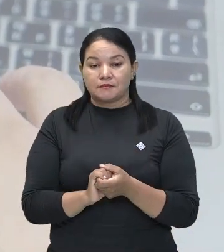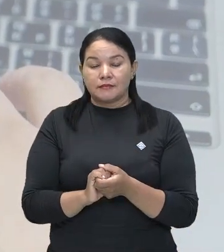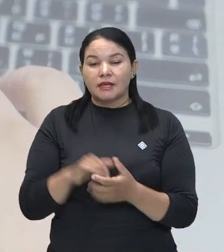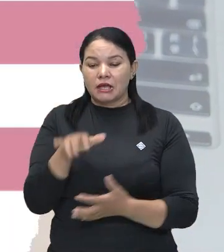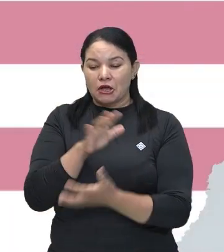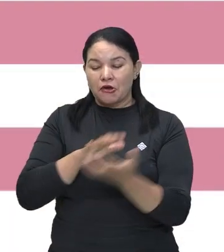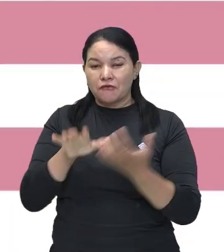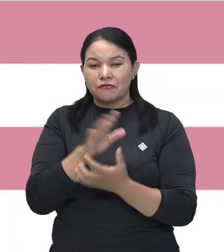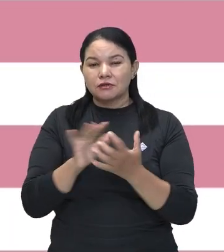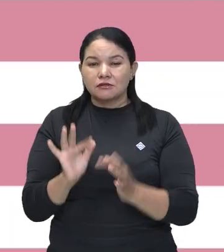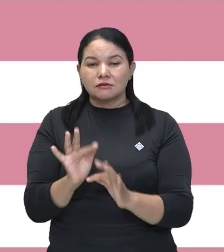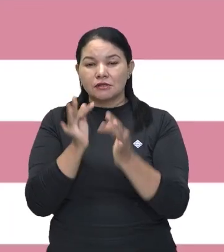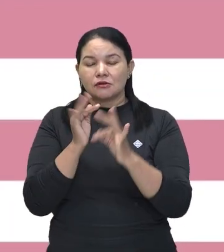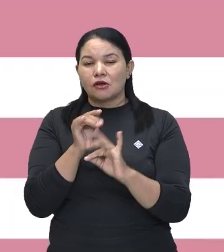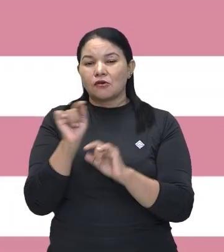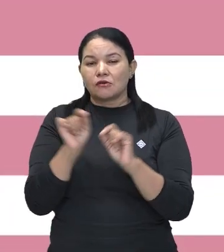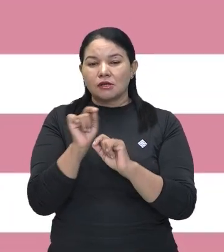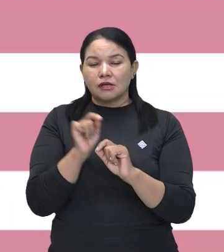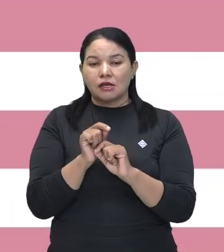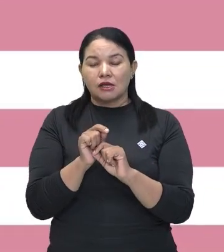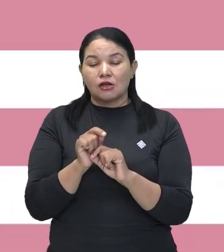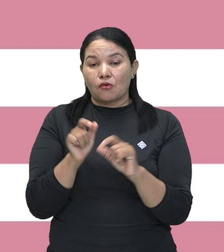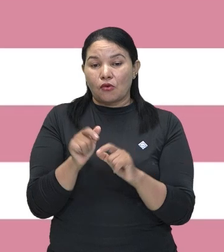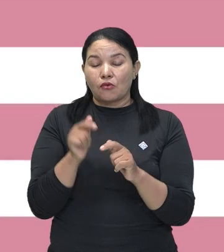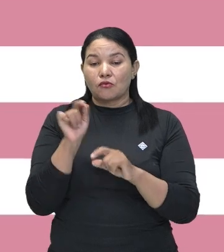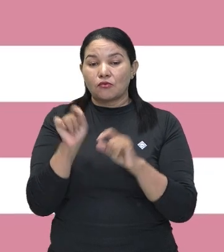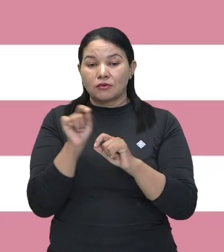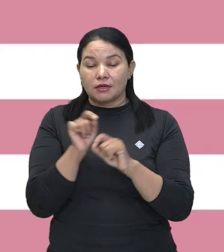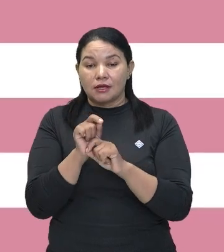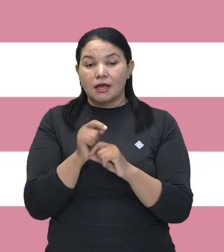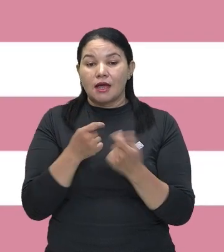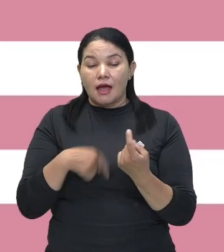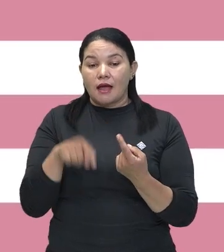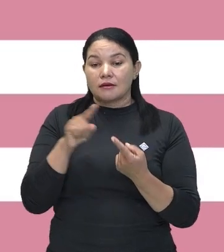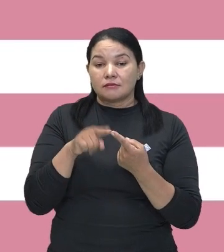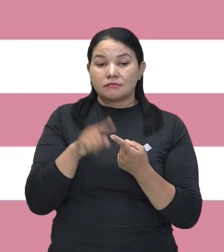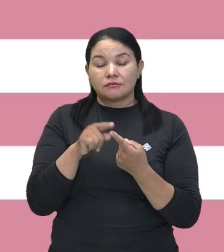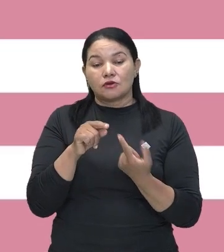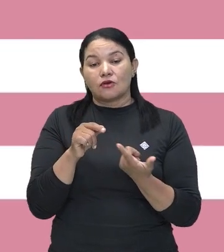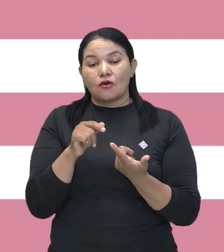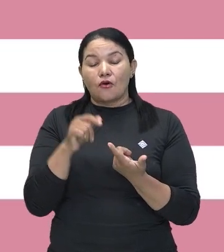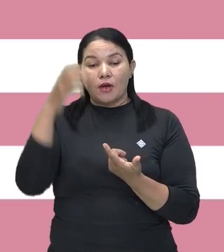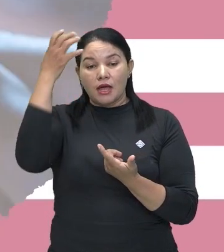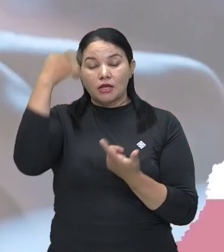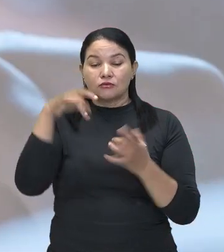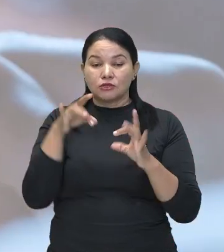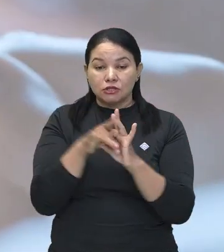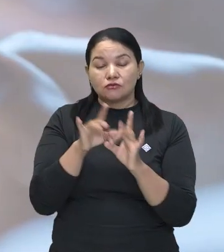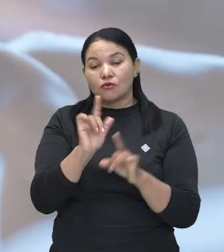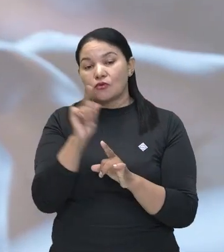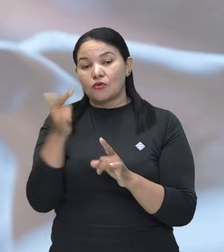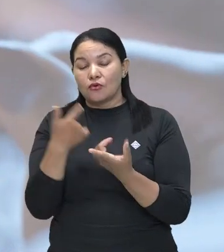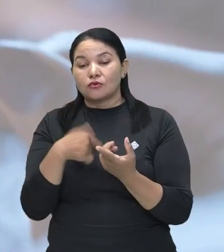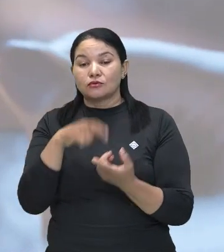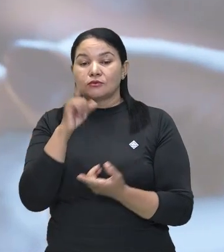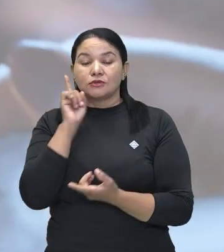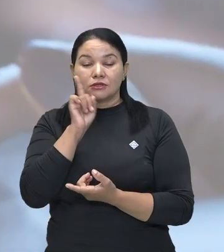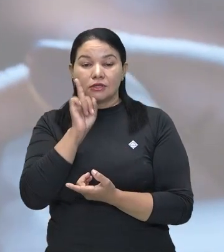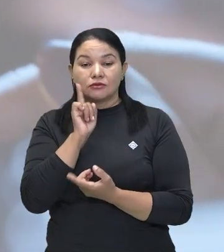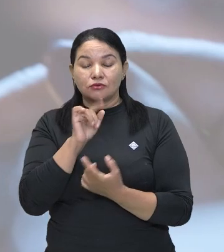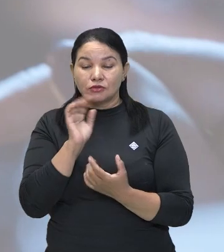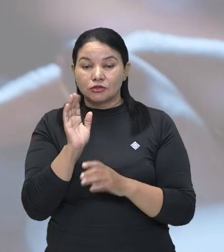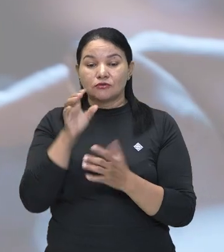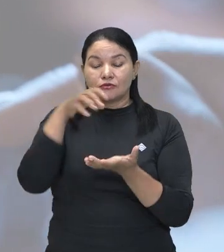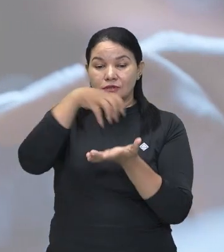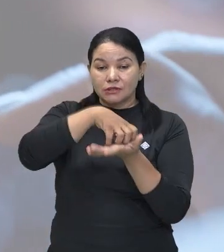tecnológica, então, ela coloca já não mais o Reino Unido, mas os Estados Unidos como centro desse debate, como centro